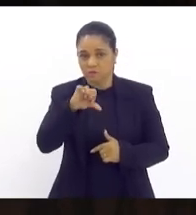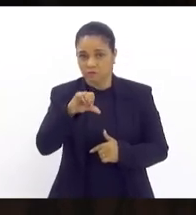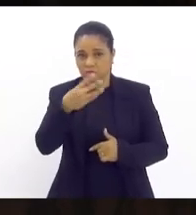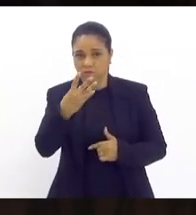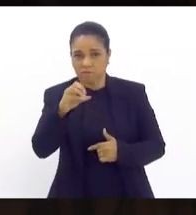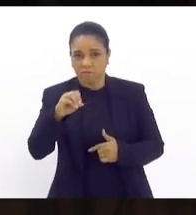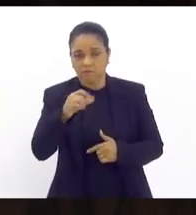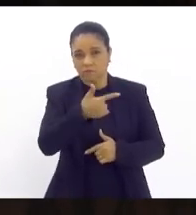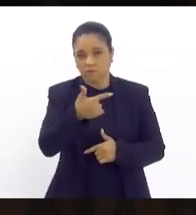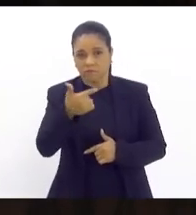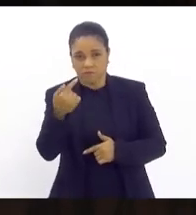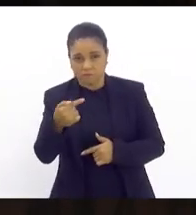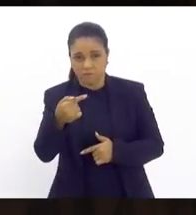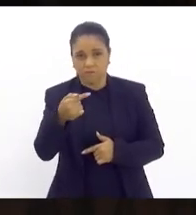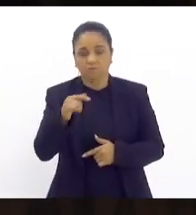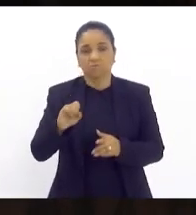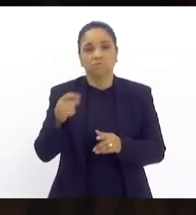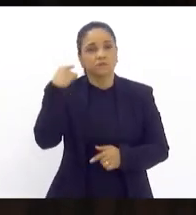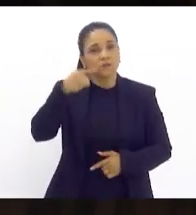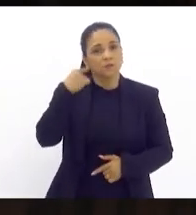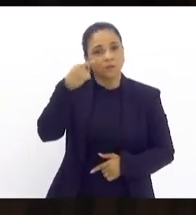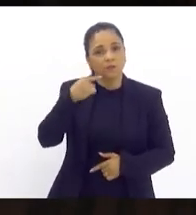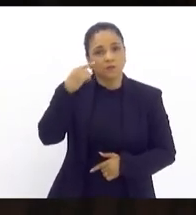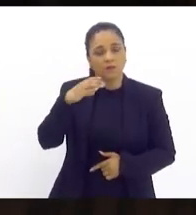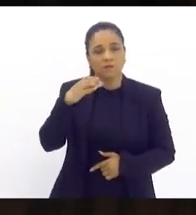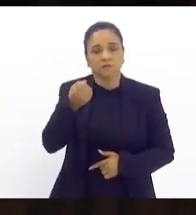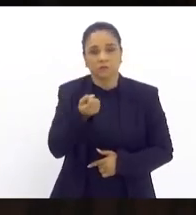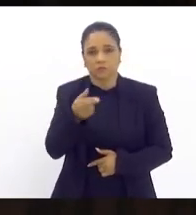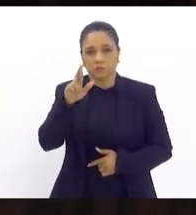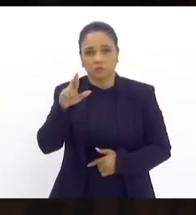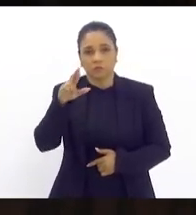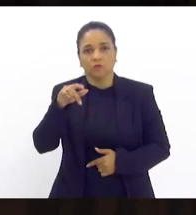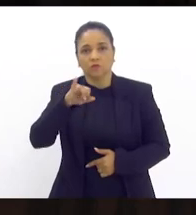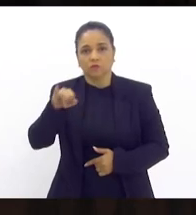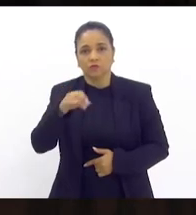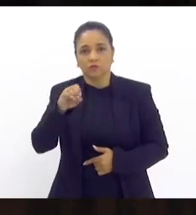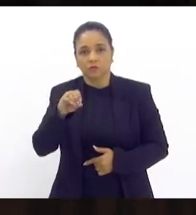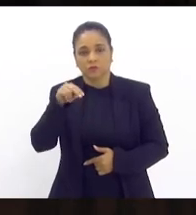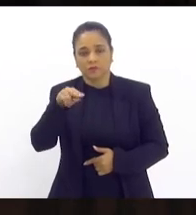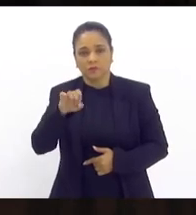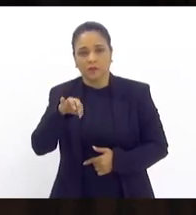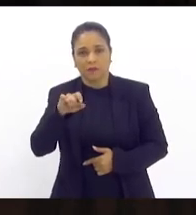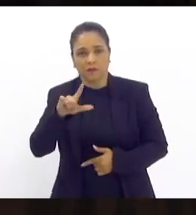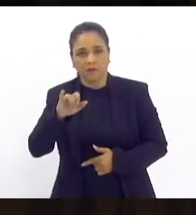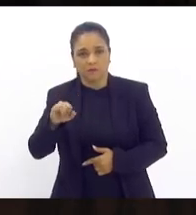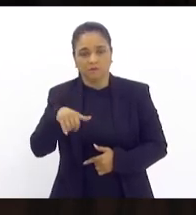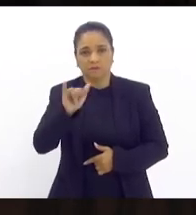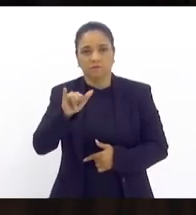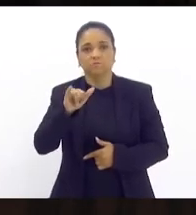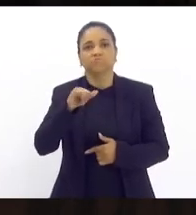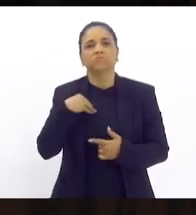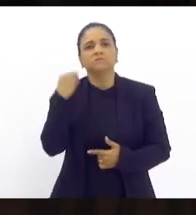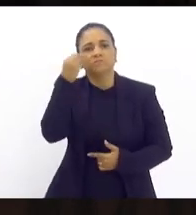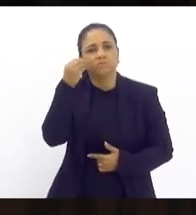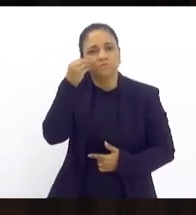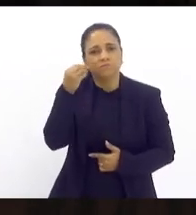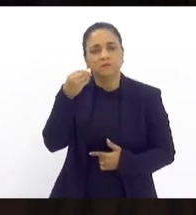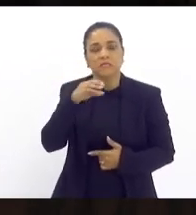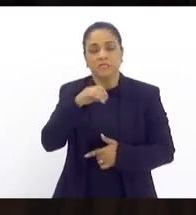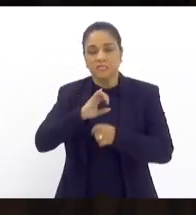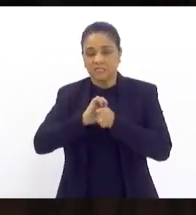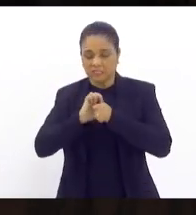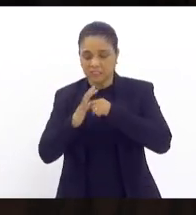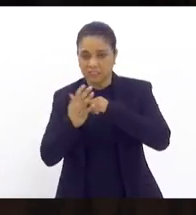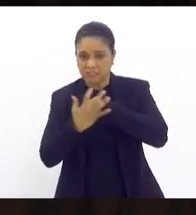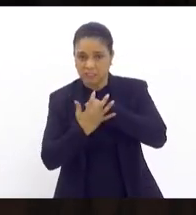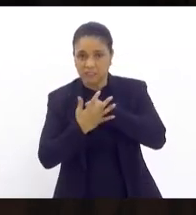2017 de autoria do deputado Dr joanelli que torna obrigatório testes Zika dos doadores de